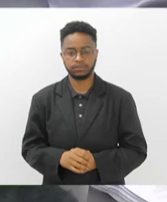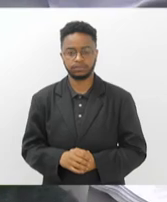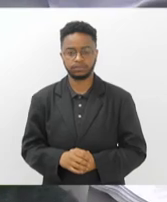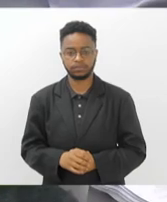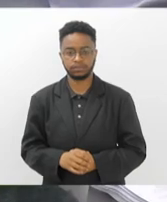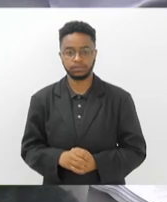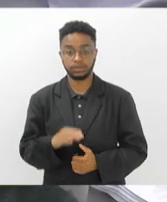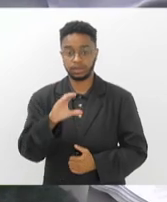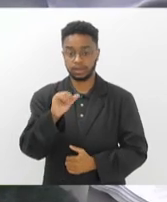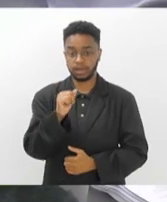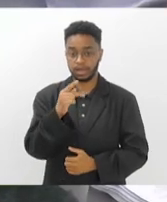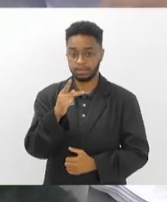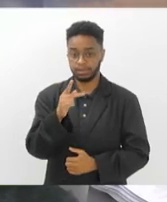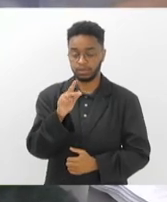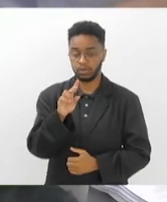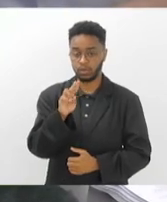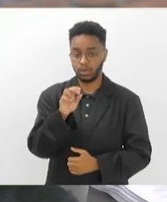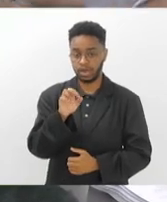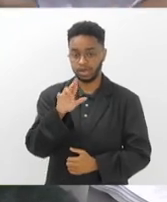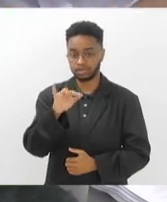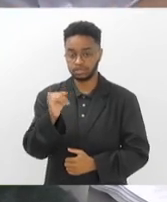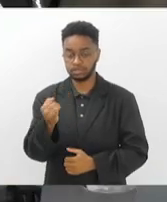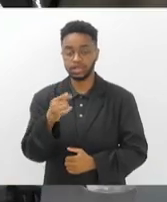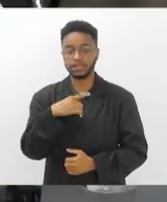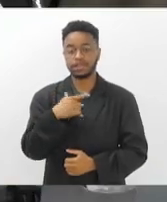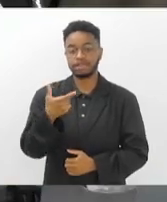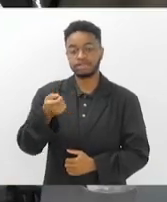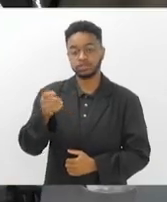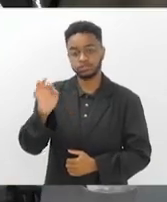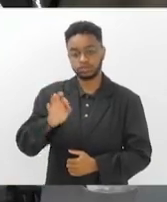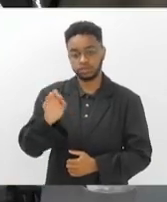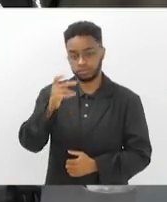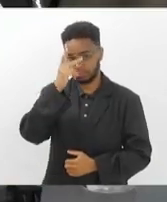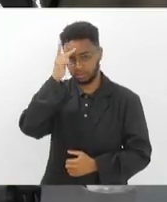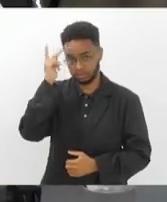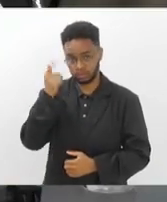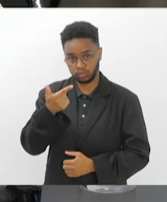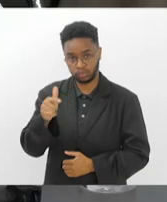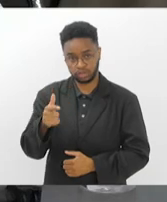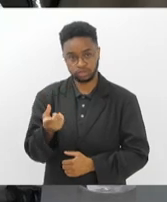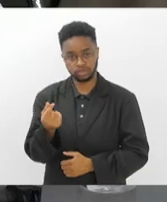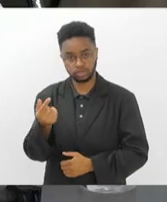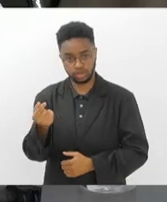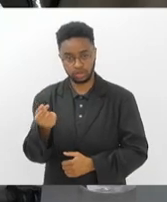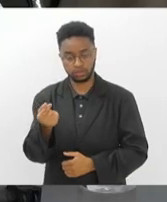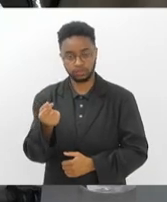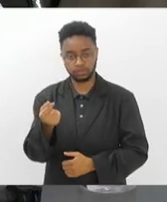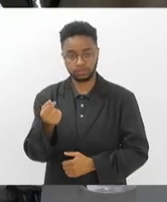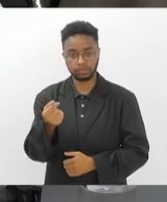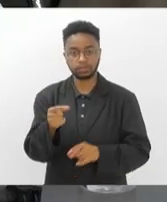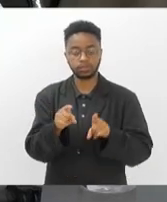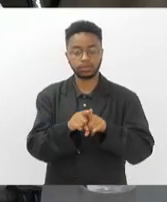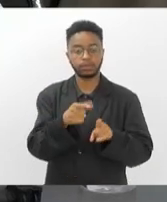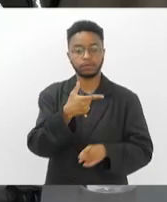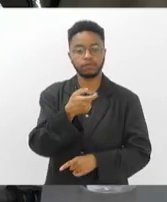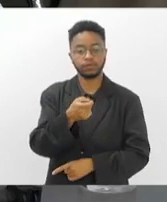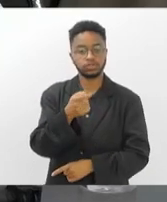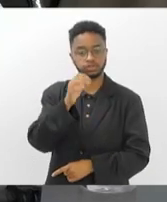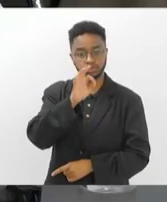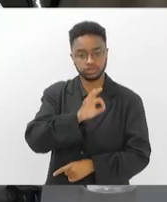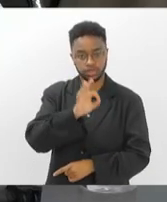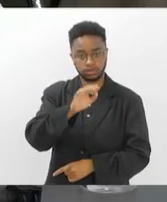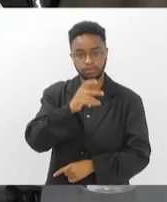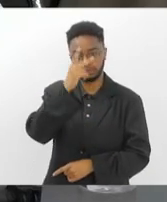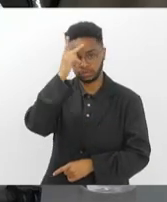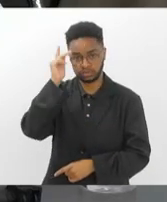a CAP-UERJ tem 20% para estudante carente, 20% para estudantes negros, tá?